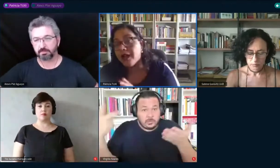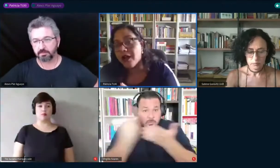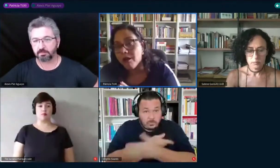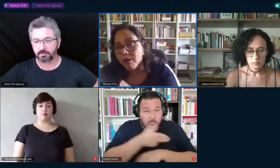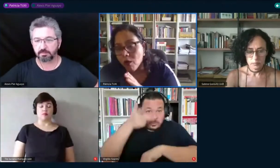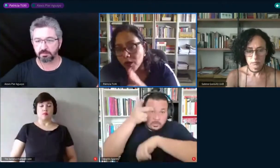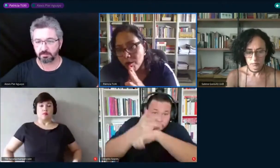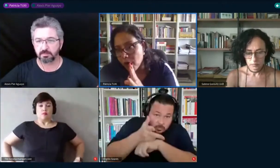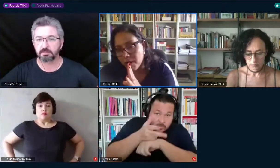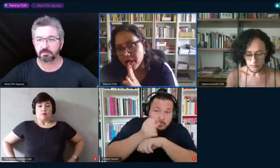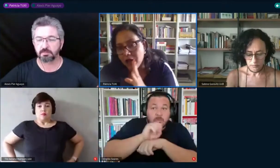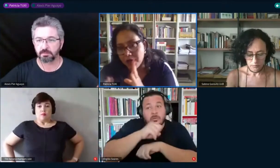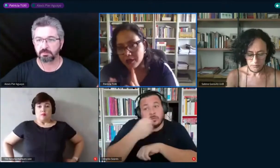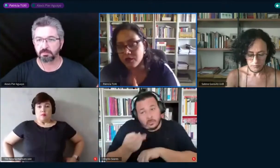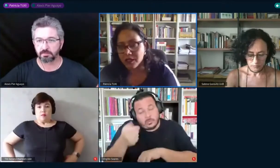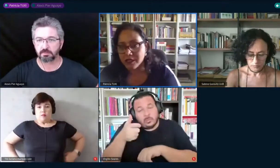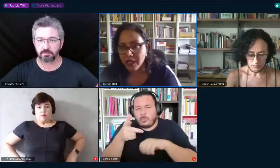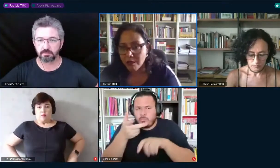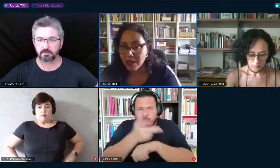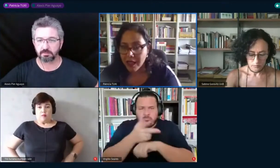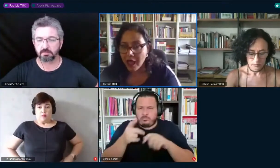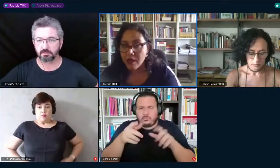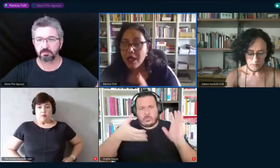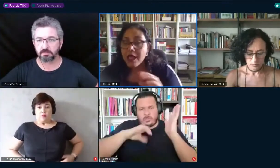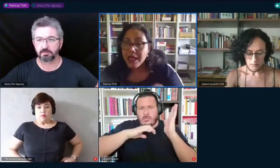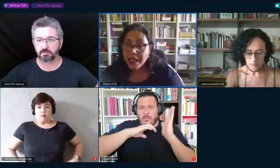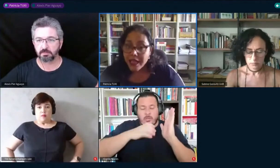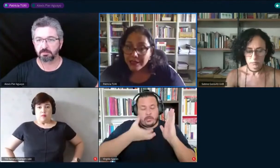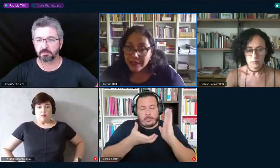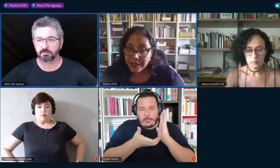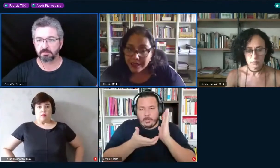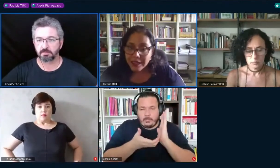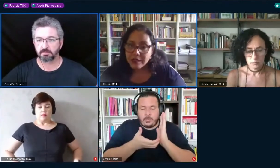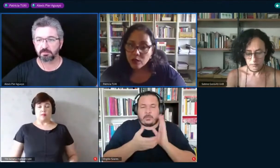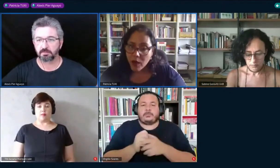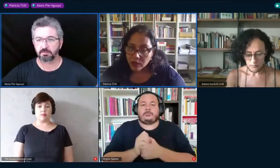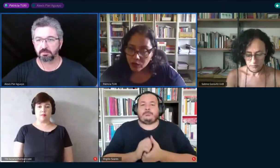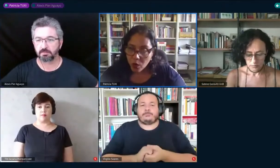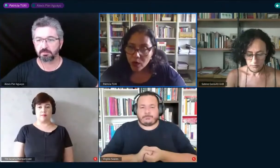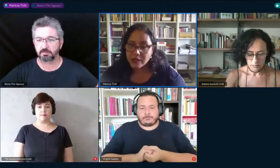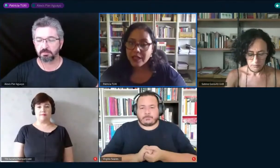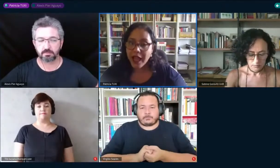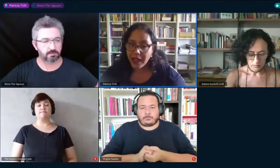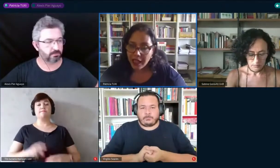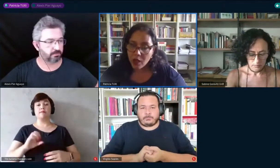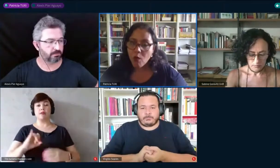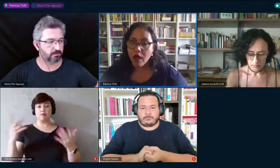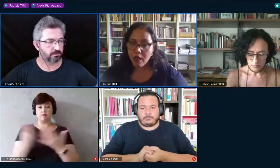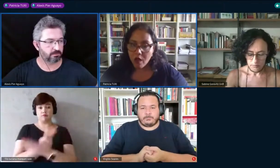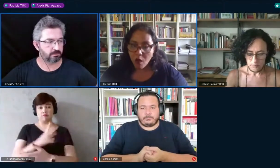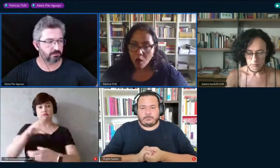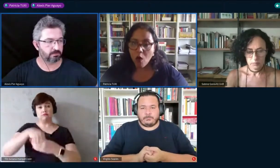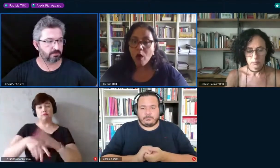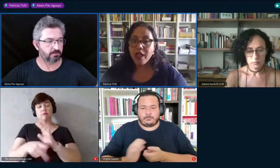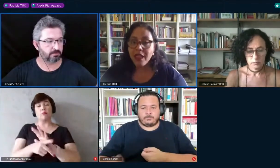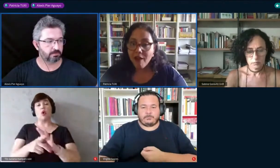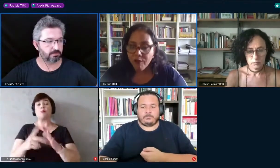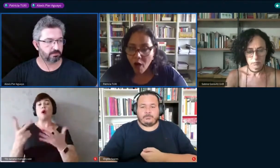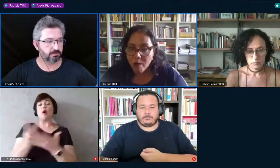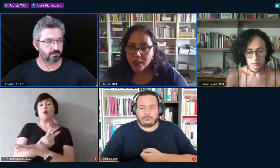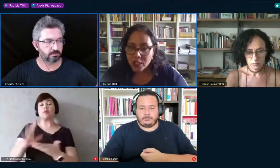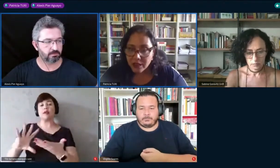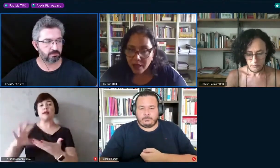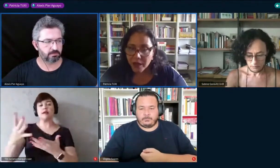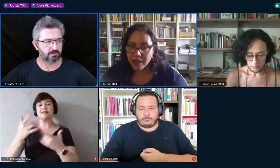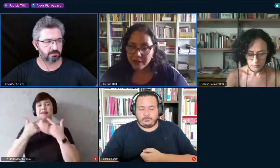audiovisual ou na própria câmera, se você quiser limitar. E que existem situações que a língua ocorre, que